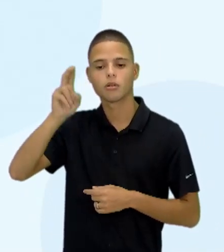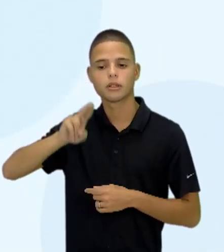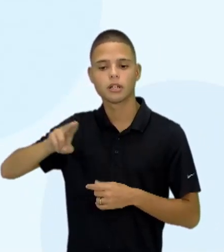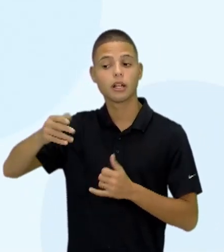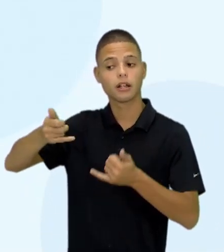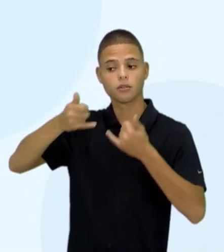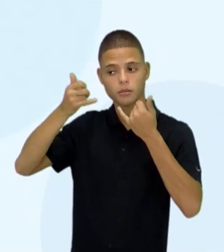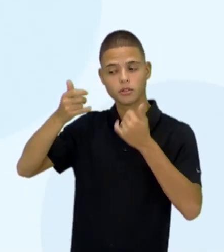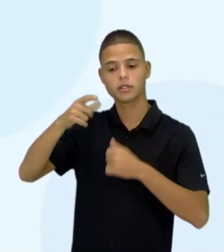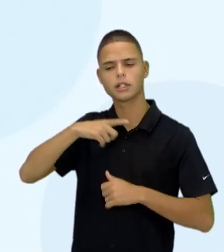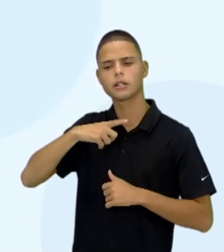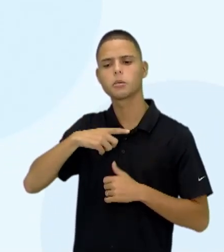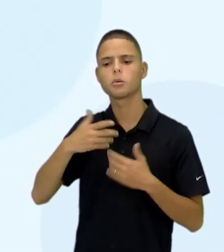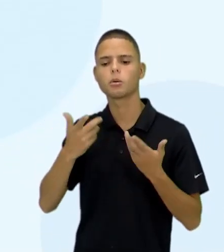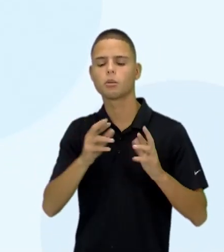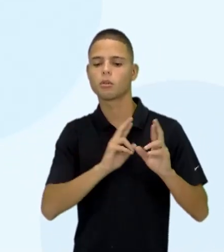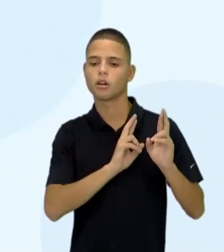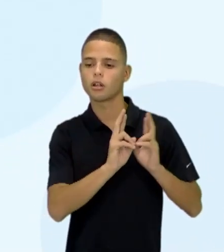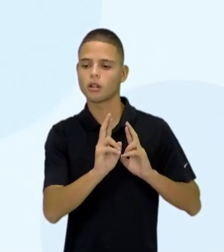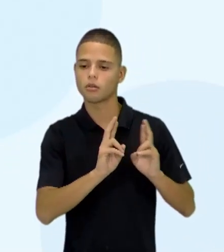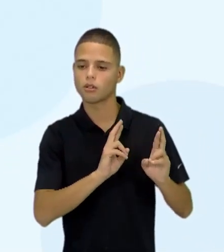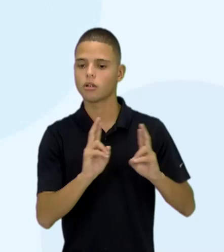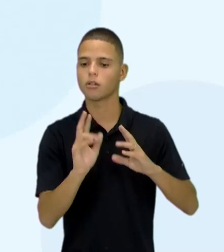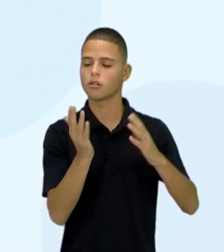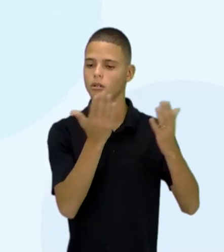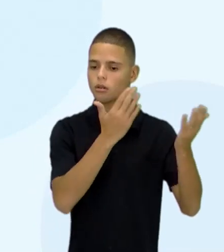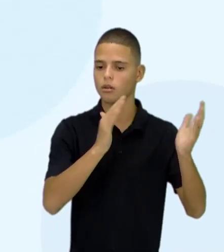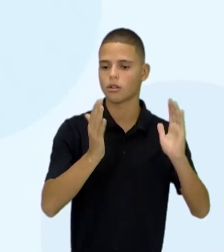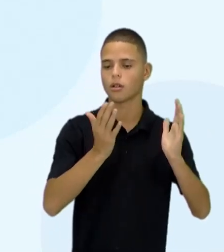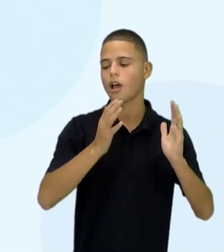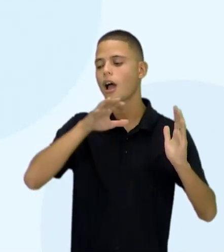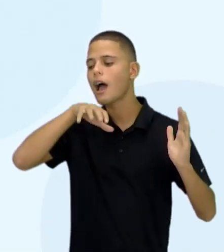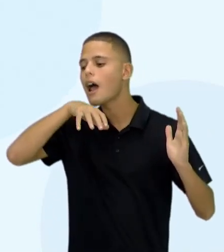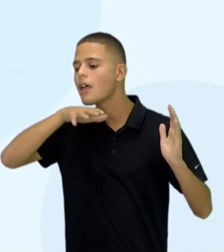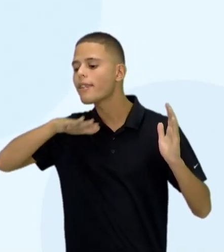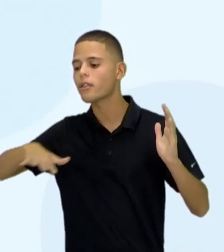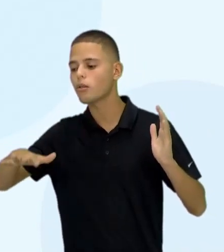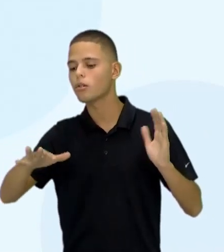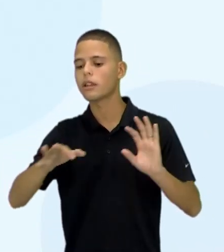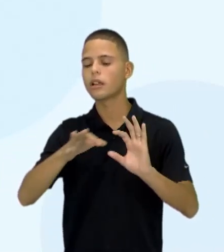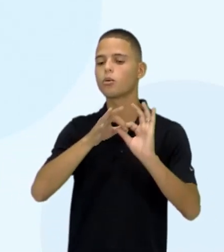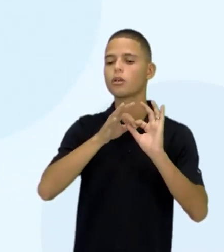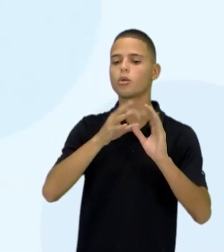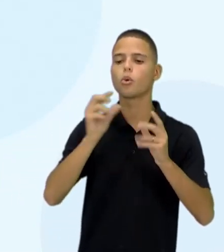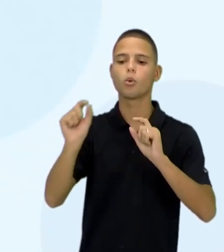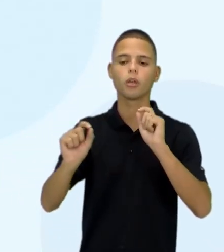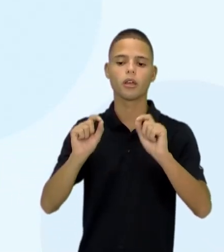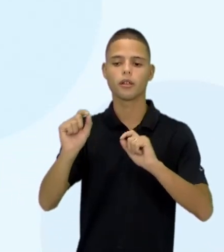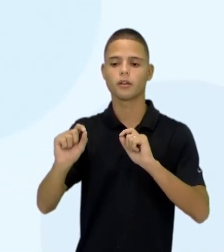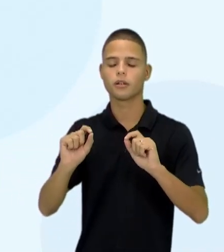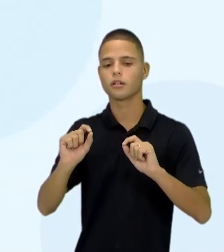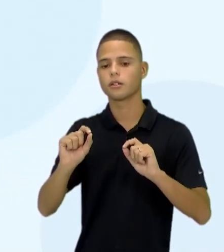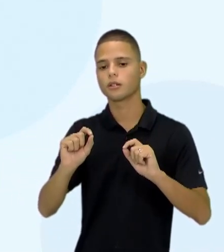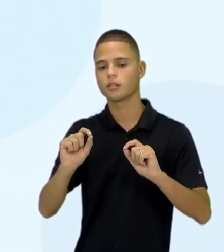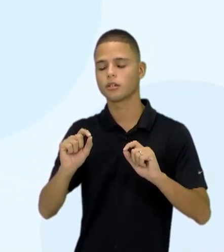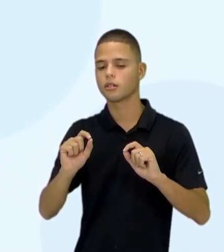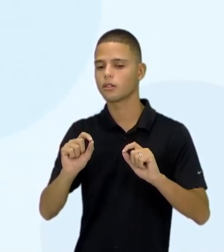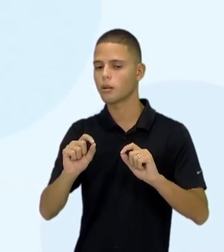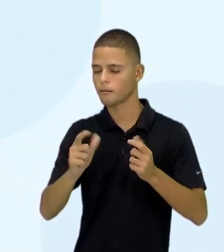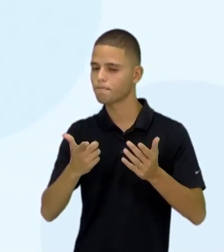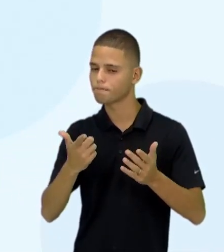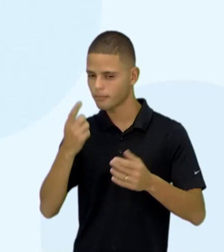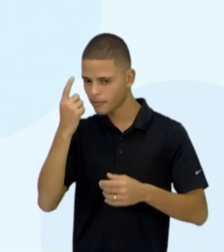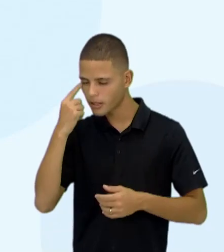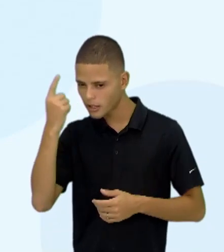que ele tem, qual é a relação do meio ambiente, as espécies, as plantas e o morcego. Então, qual que é a pergunta?